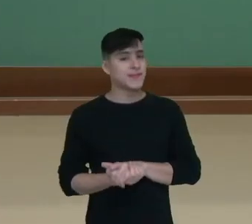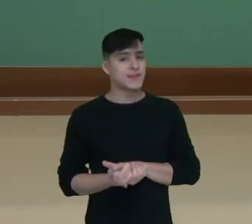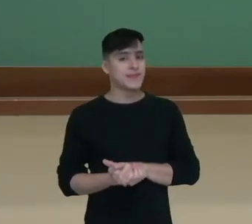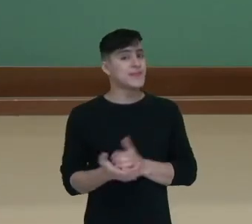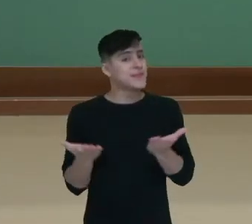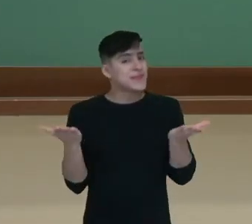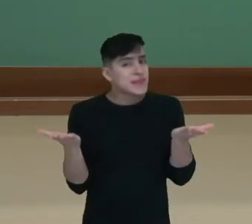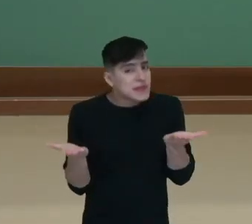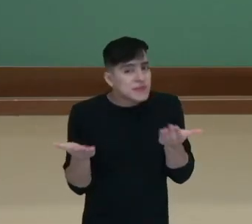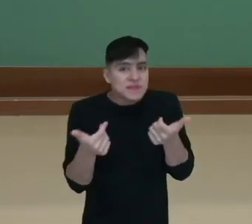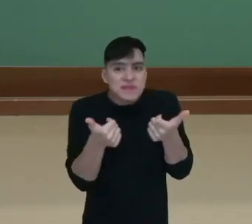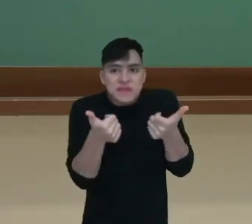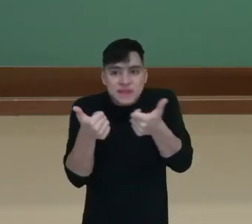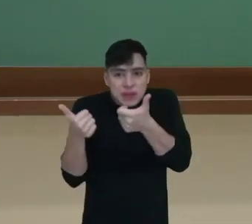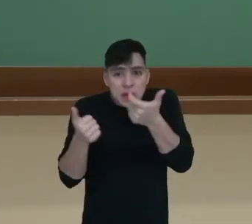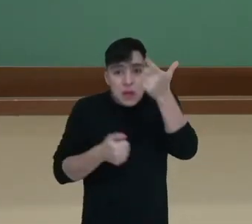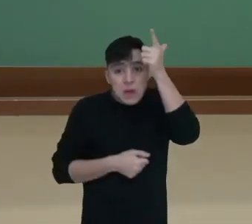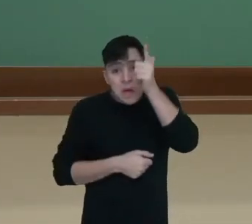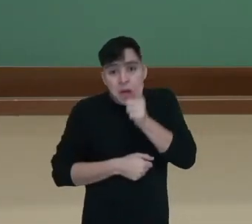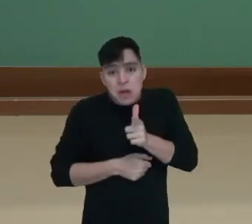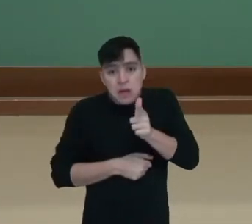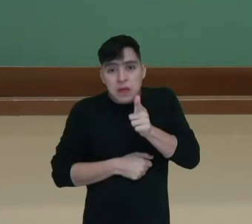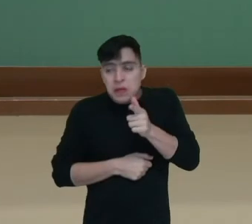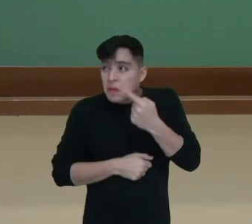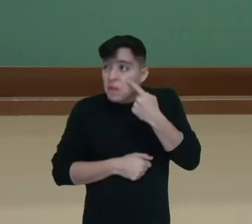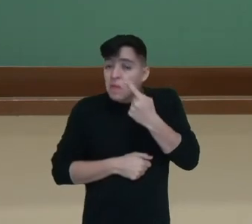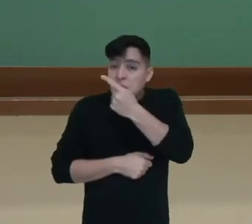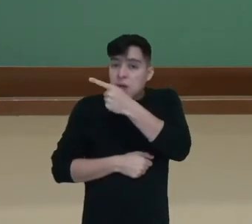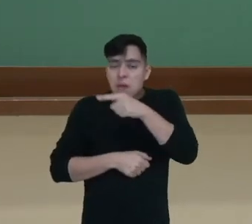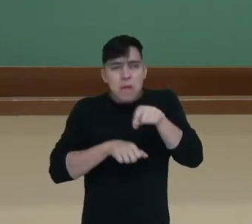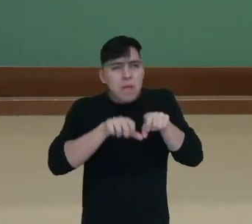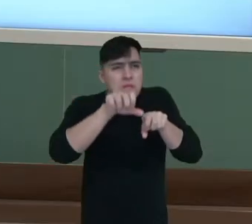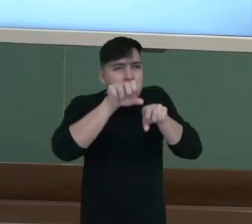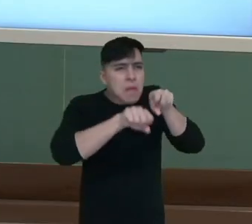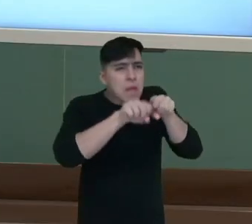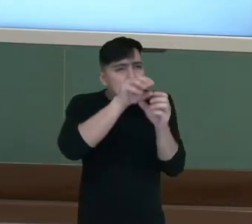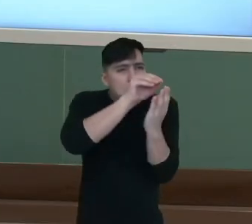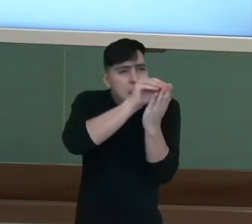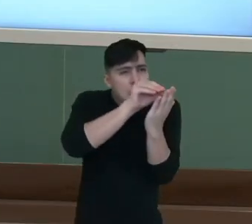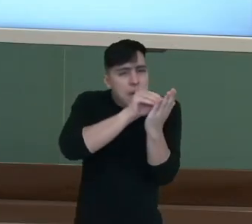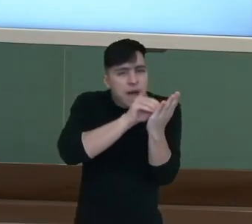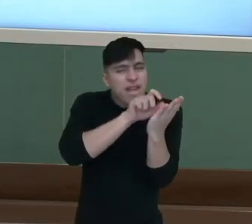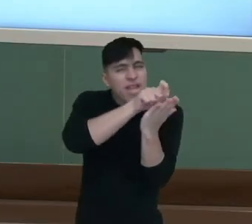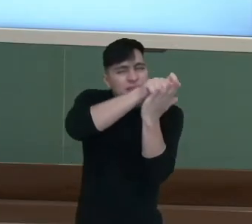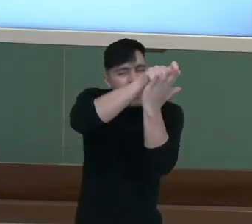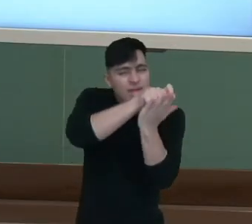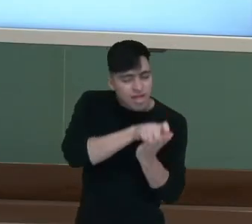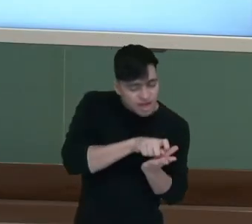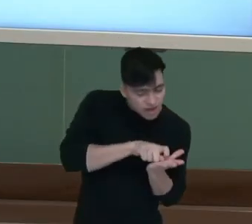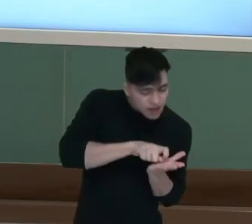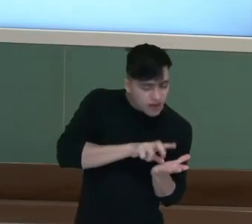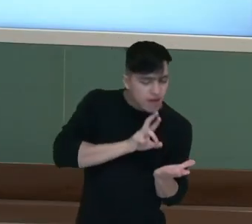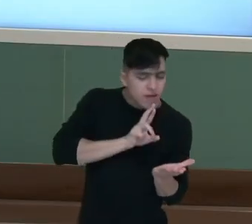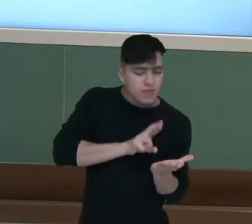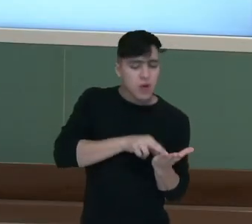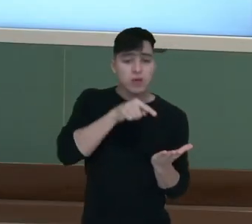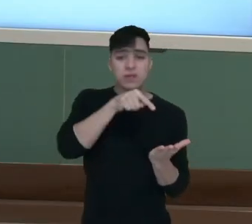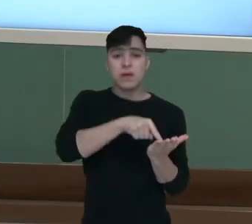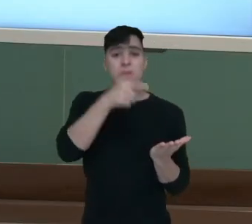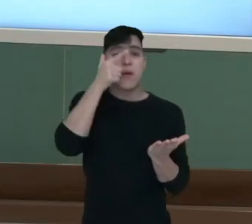E aí, meus queridos, conseguiram tirar as informações? Você conseguiu responder a essa